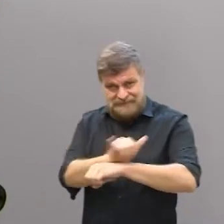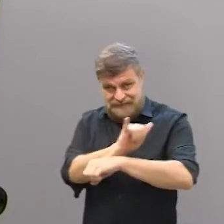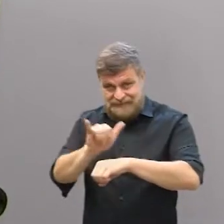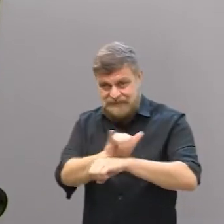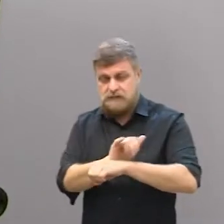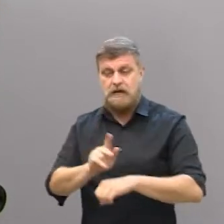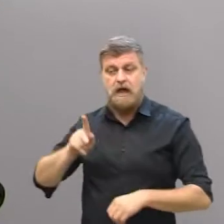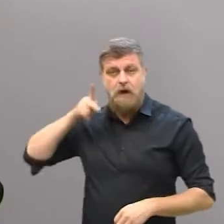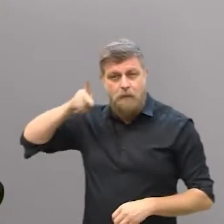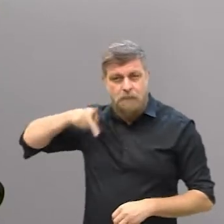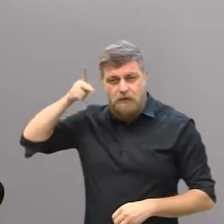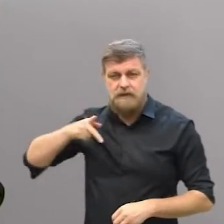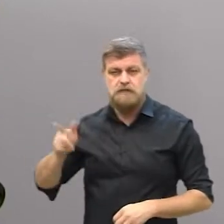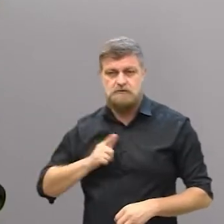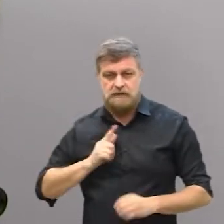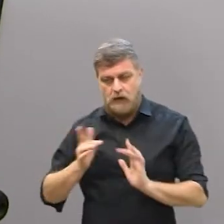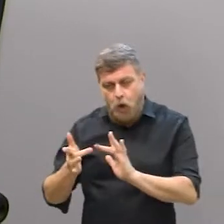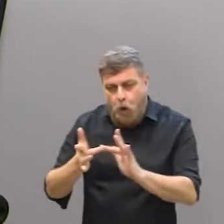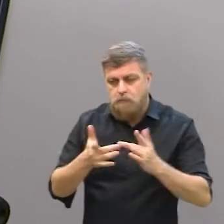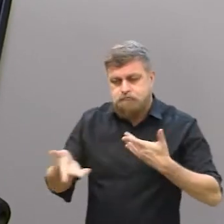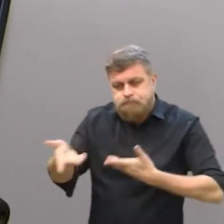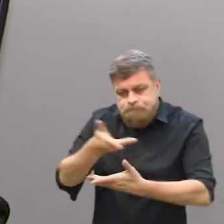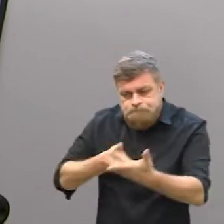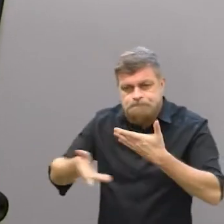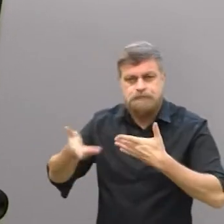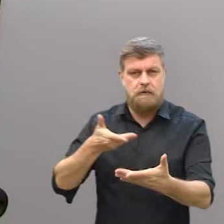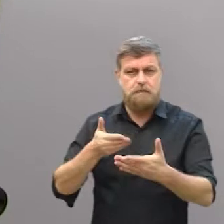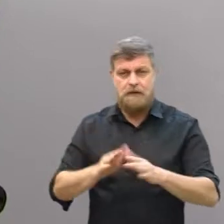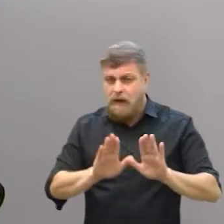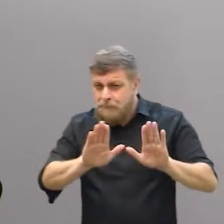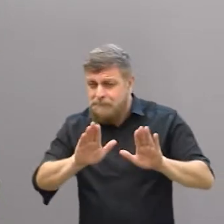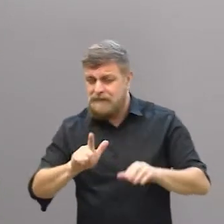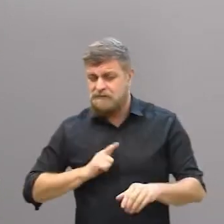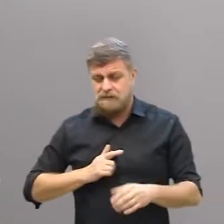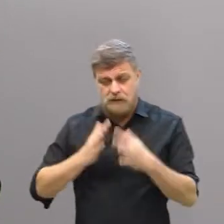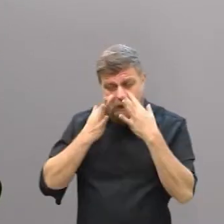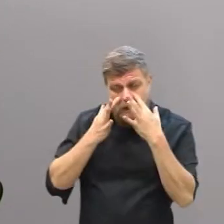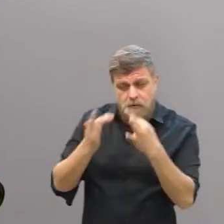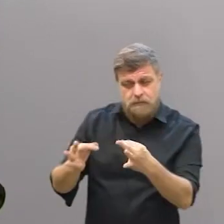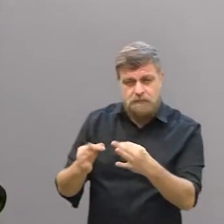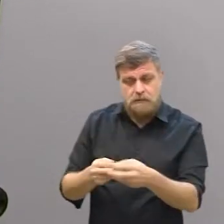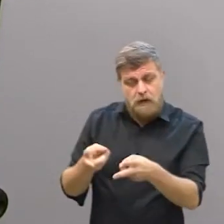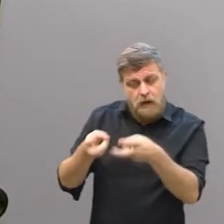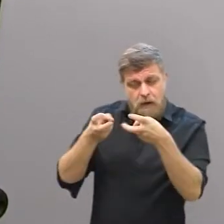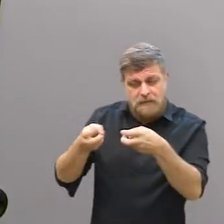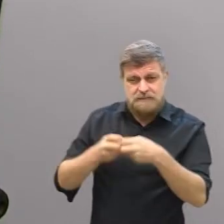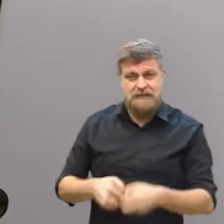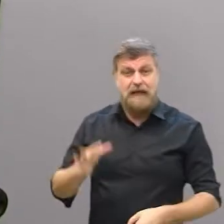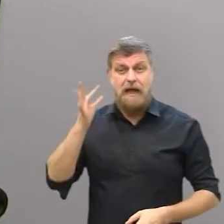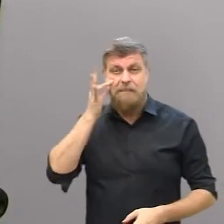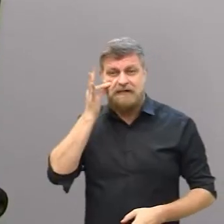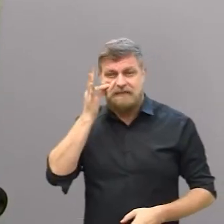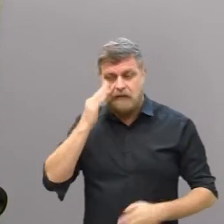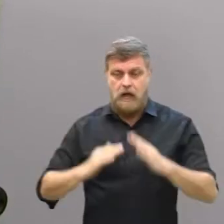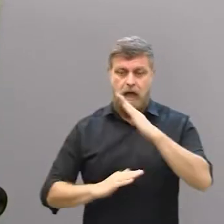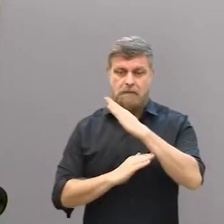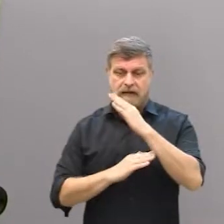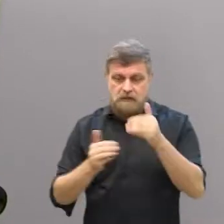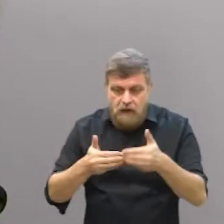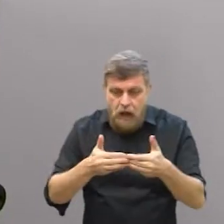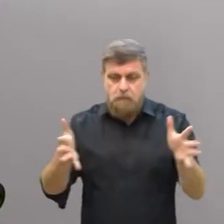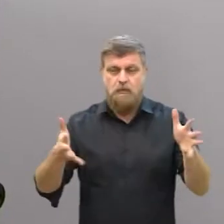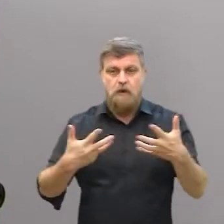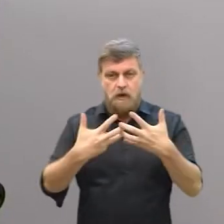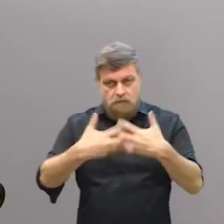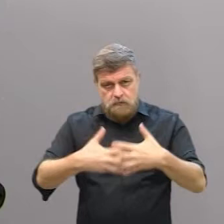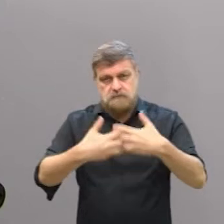hoje que os políticos, que os vereadores de Campinas interagem com a população. Mas nós temos notado que, fisicamente, o prédio